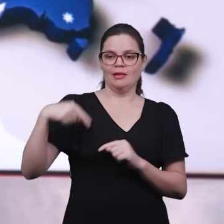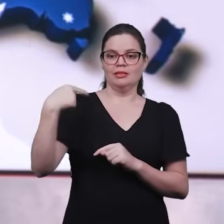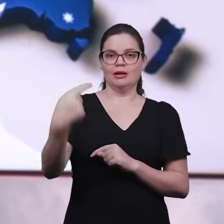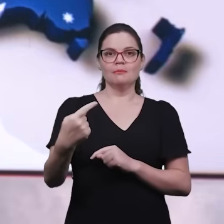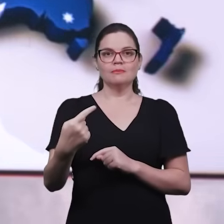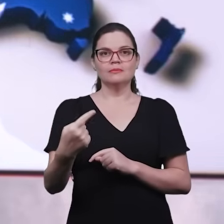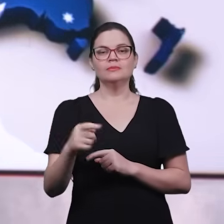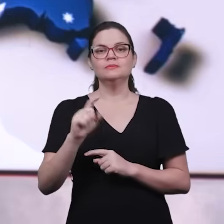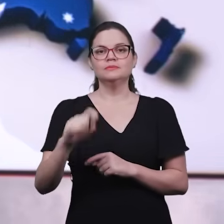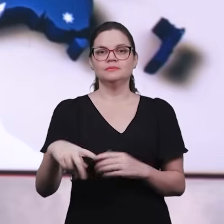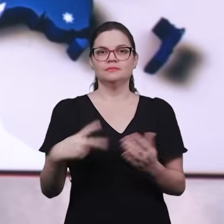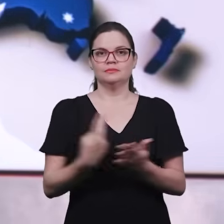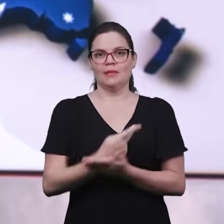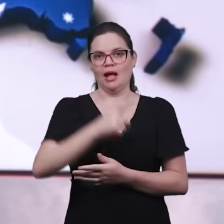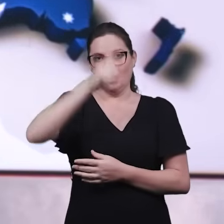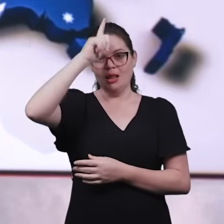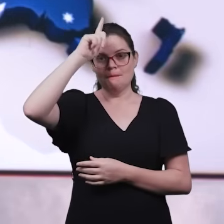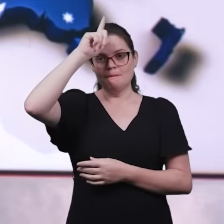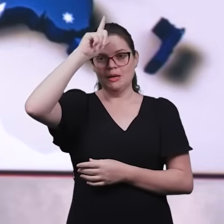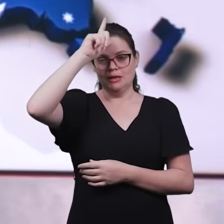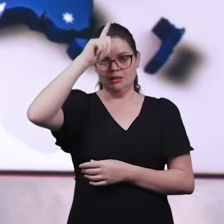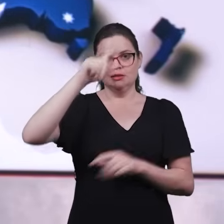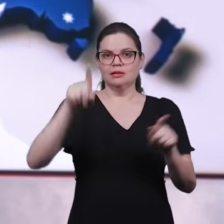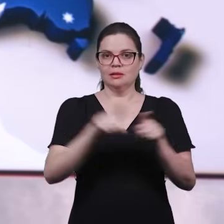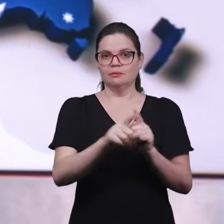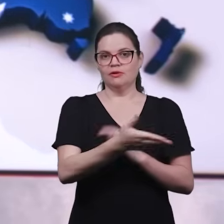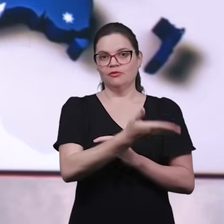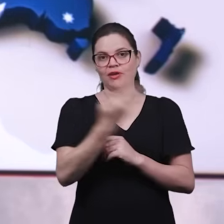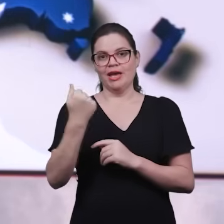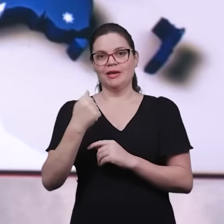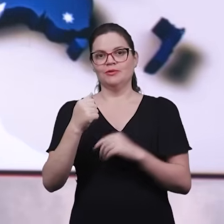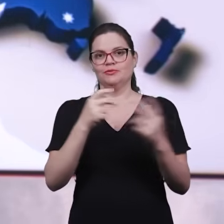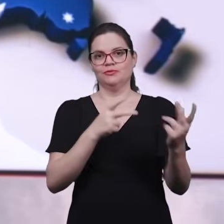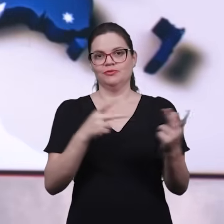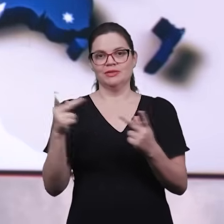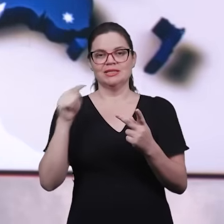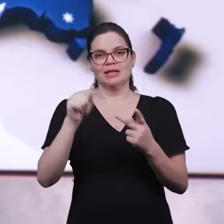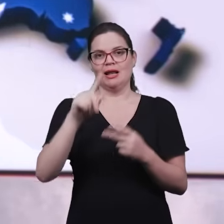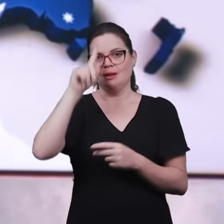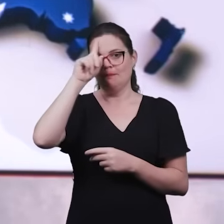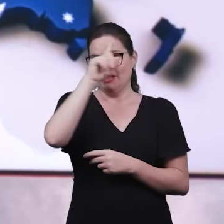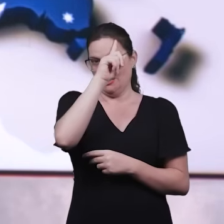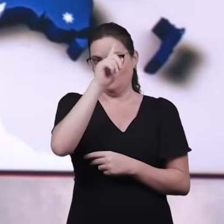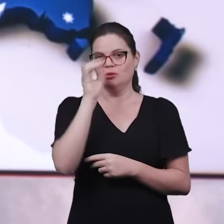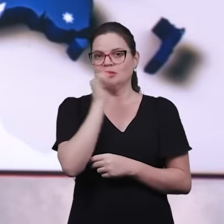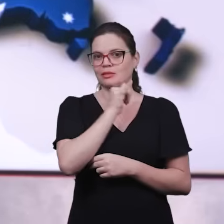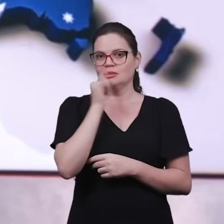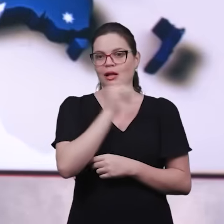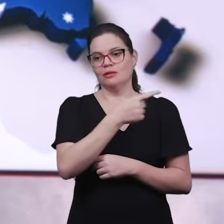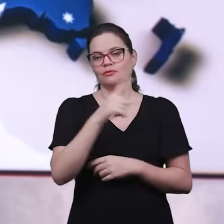repente, um irmão da Alemanha esteve conosco no seminário em Milão